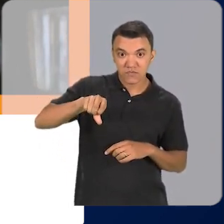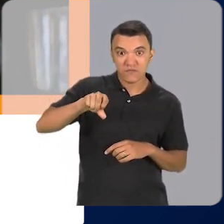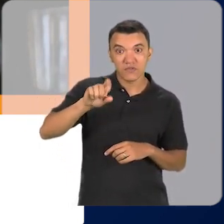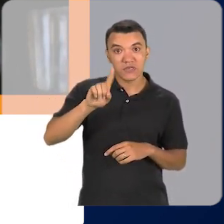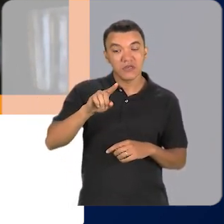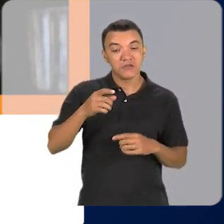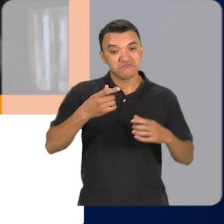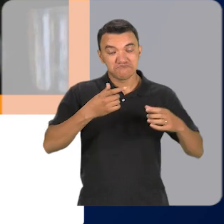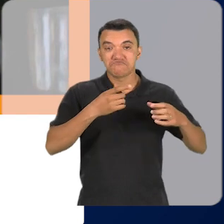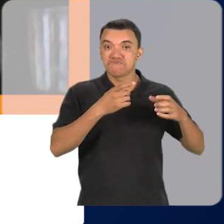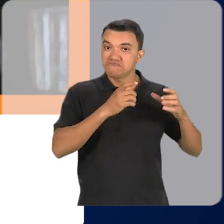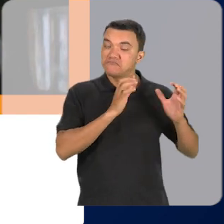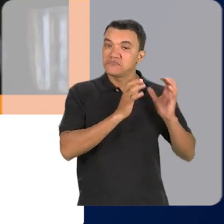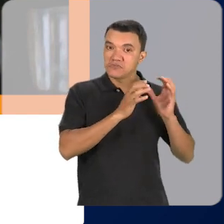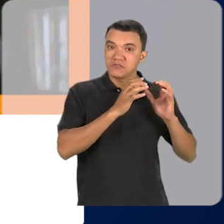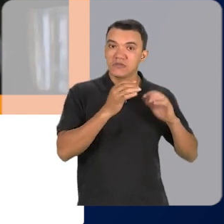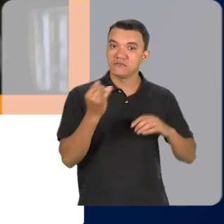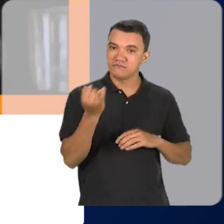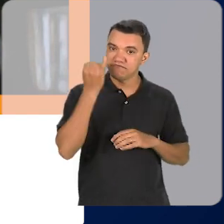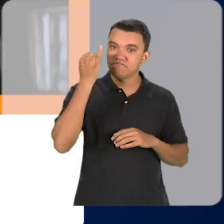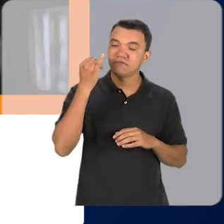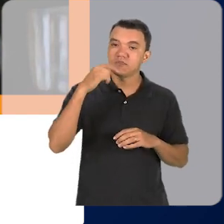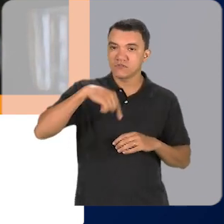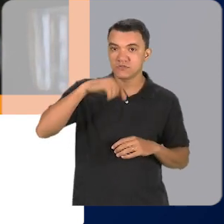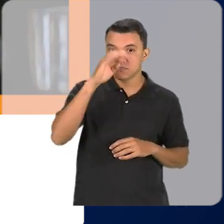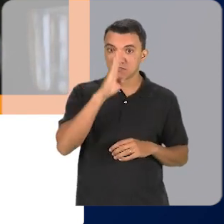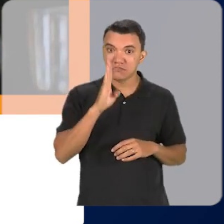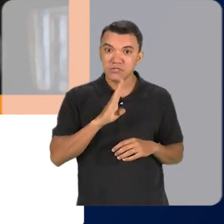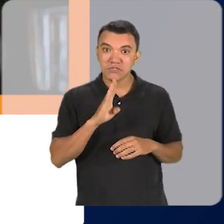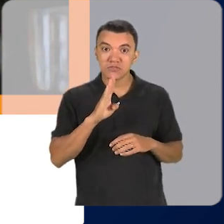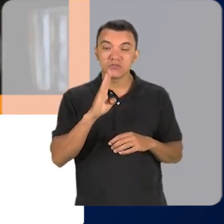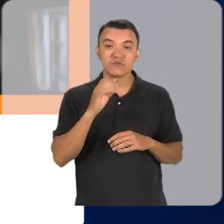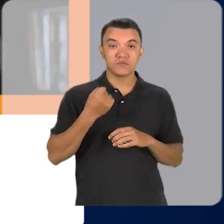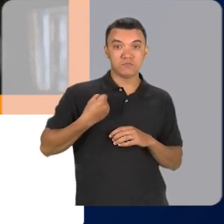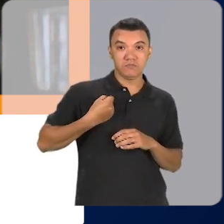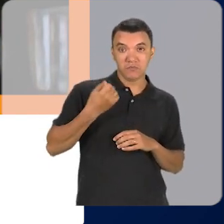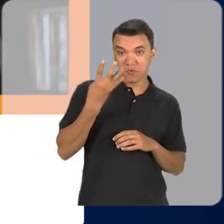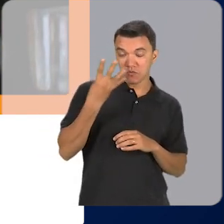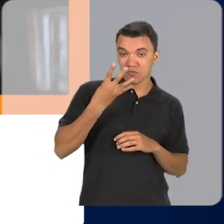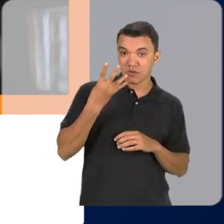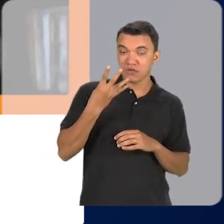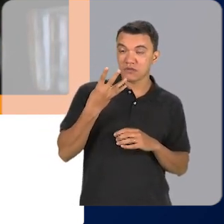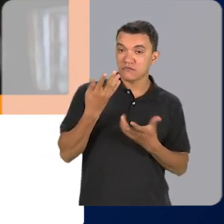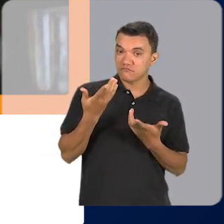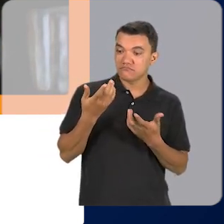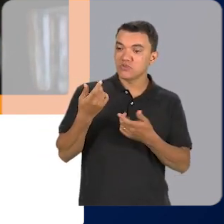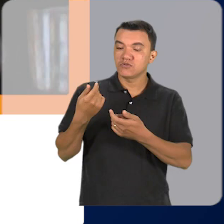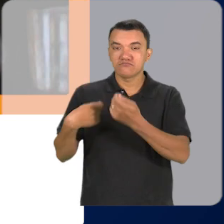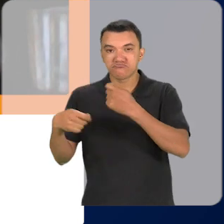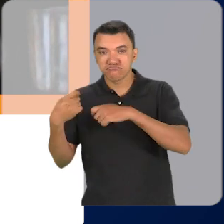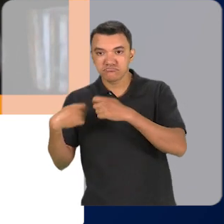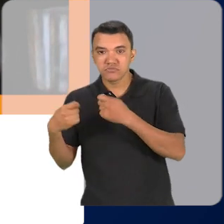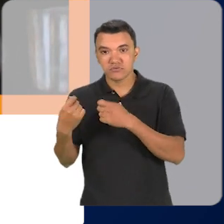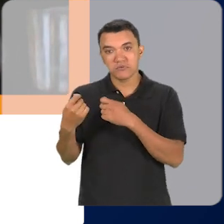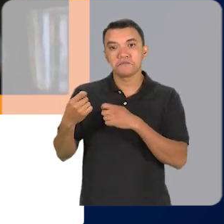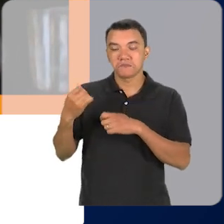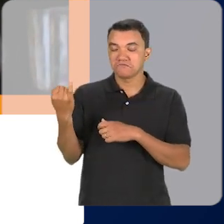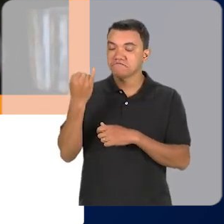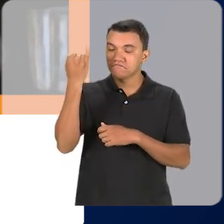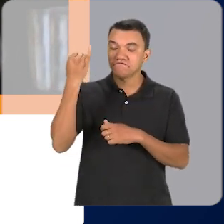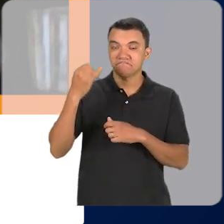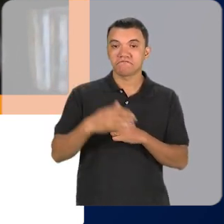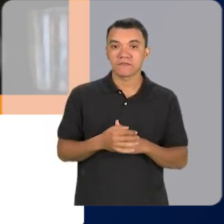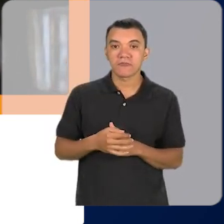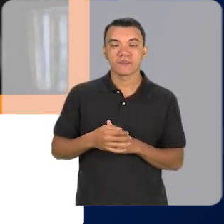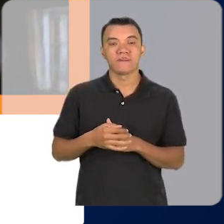né, do Brasil, em termos econômicos, né, da dinâmica econômica, e, portanto, com